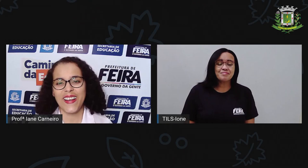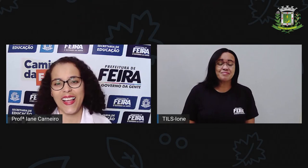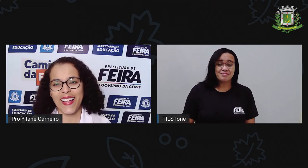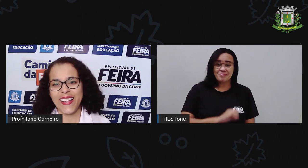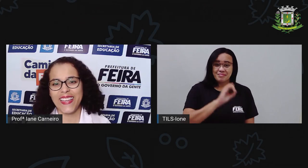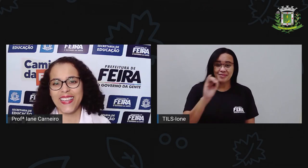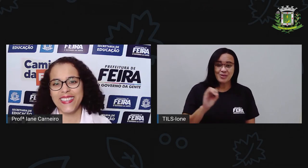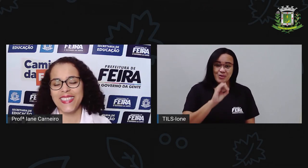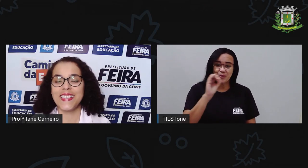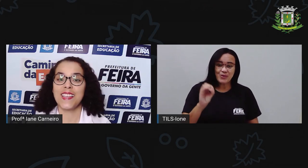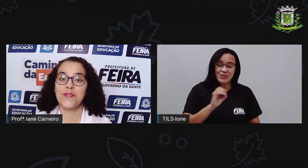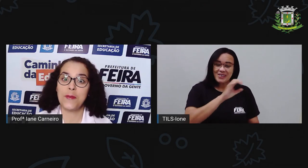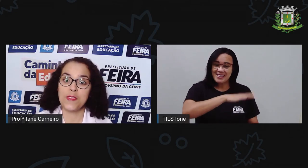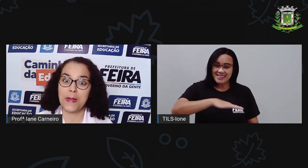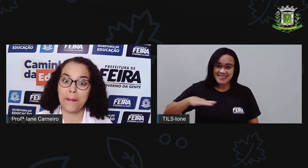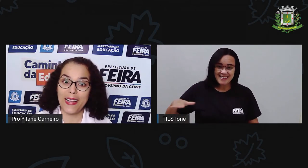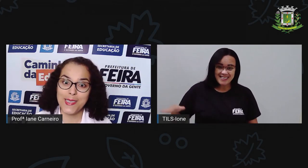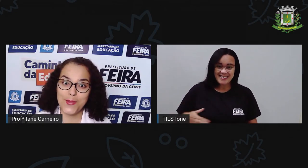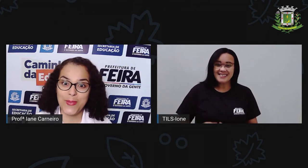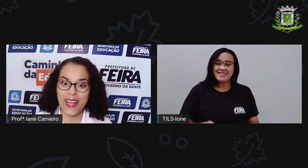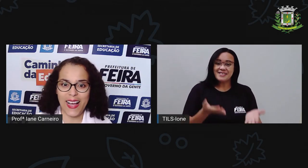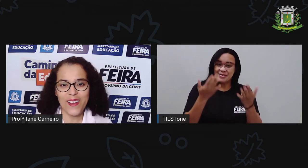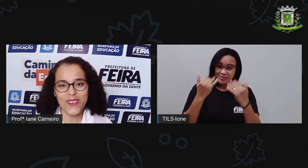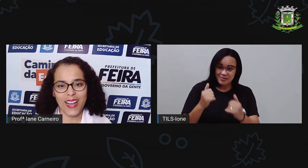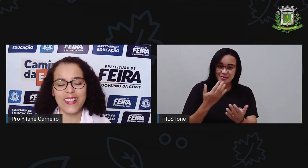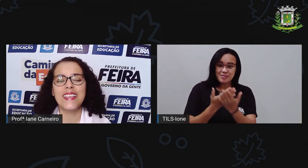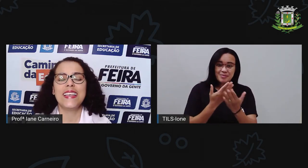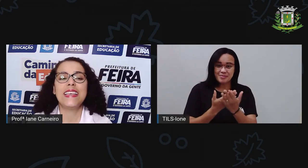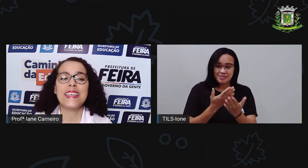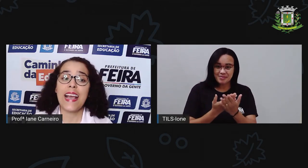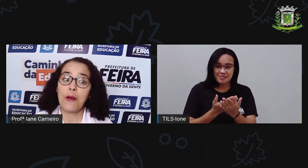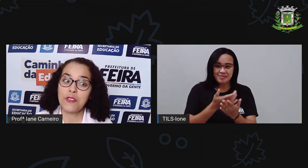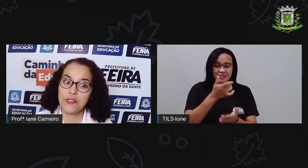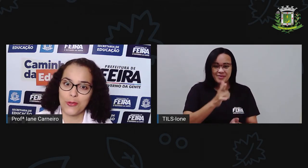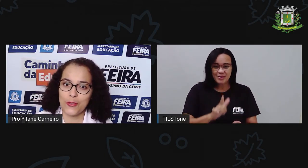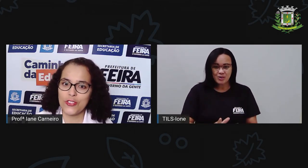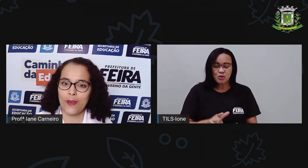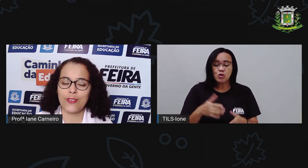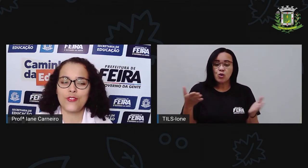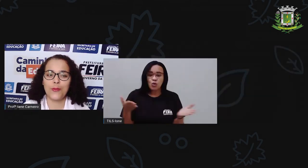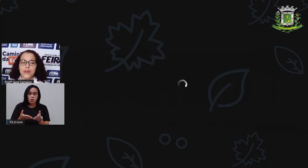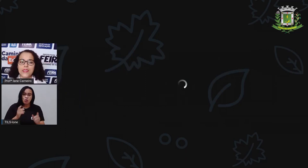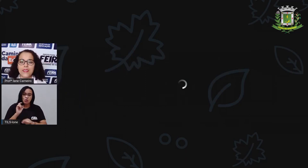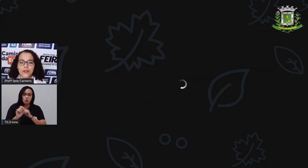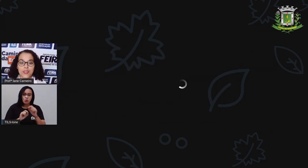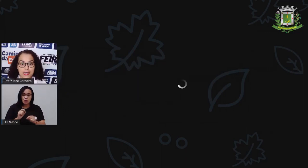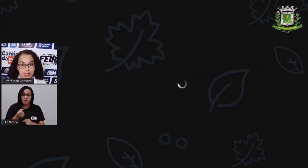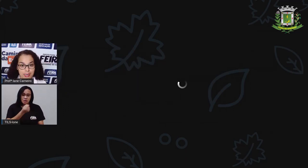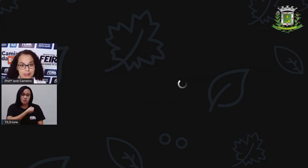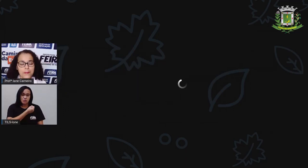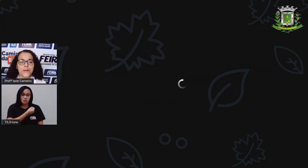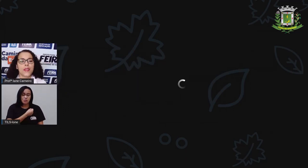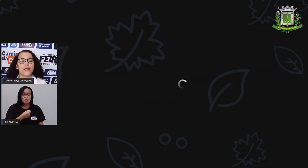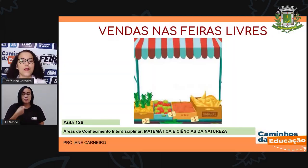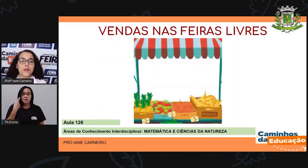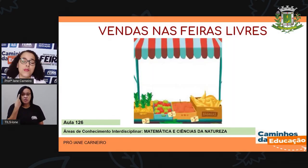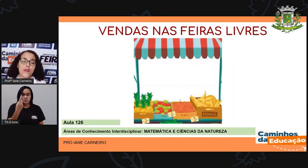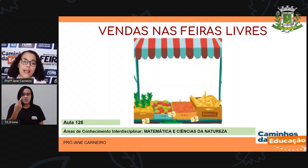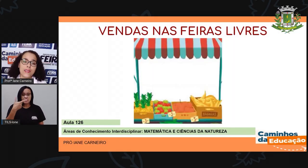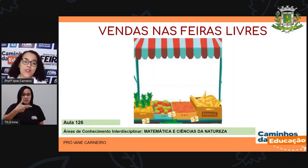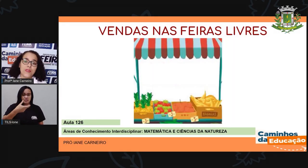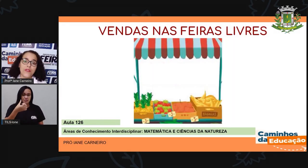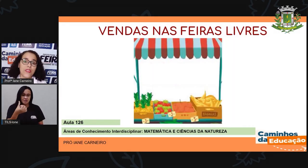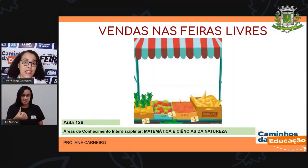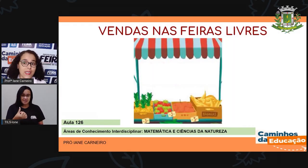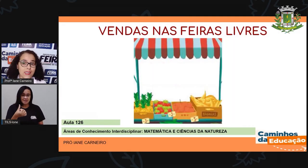Olá, crianças! Vamos para mais uma aula. E a aula de hoje, aula de número 126, nós vamos